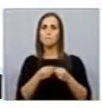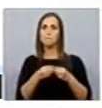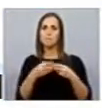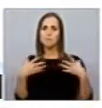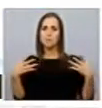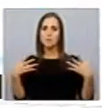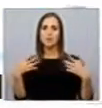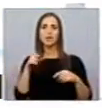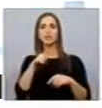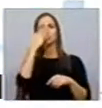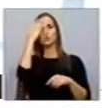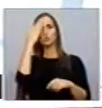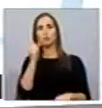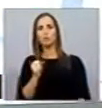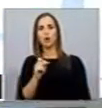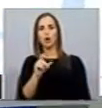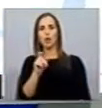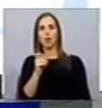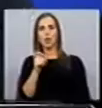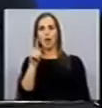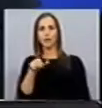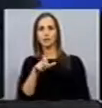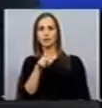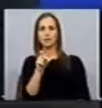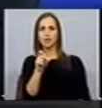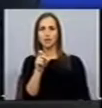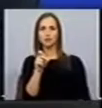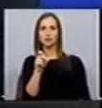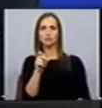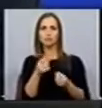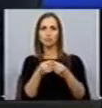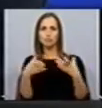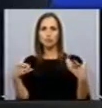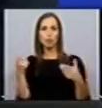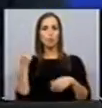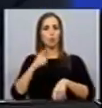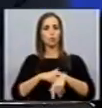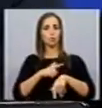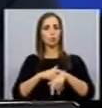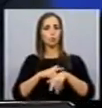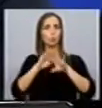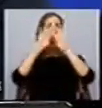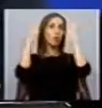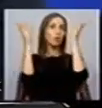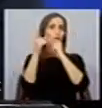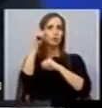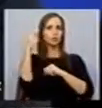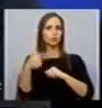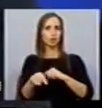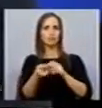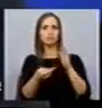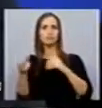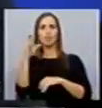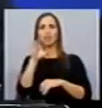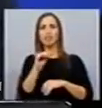enorme número de galáxias ténues que existem presentemente no universo e lá está, que aumentam para 10 vezes